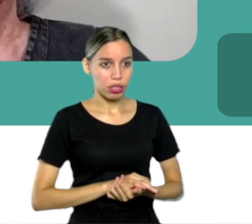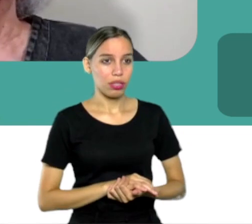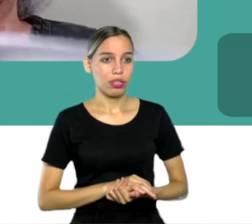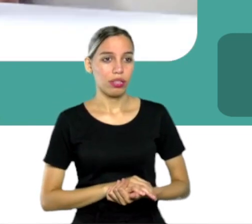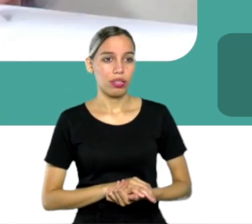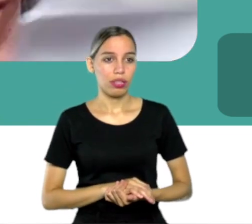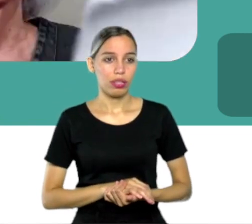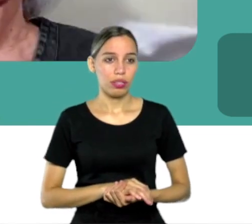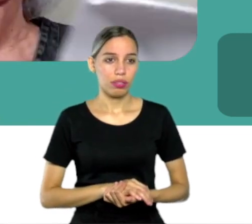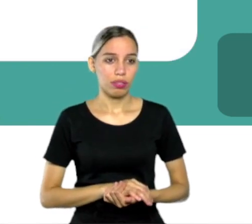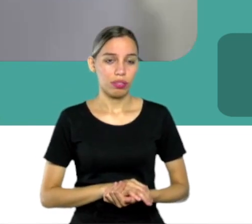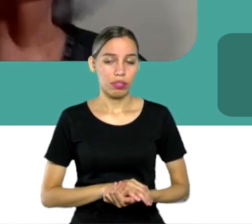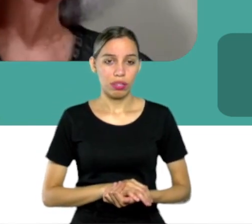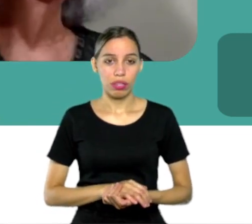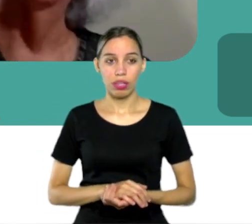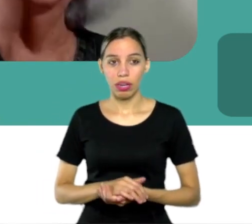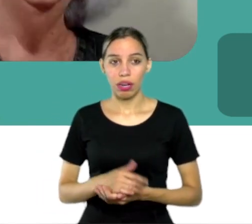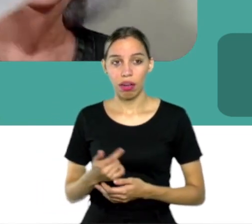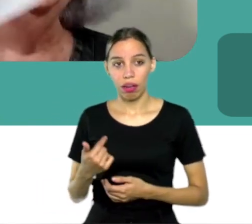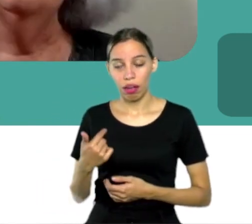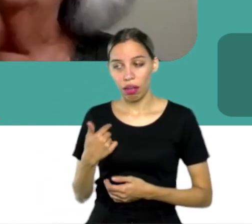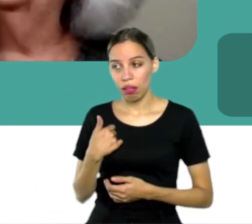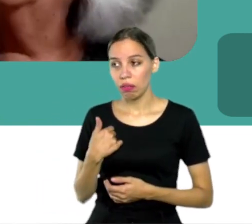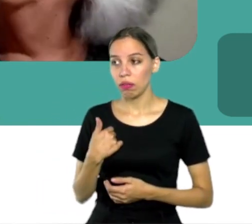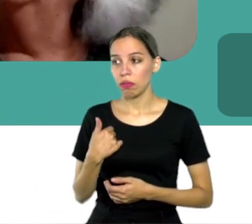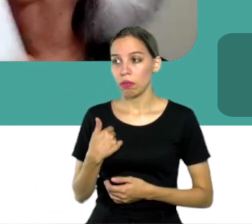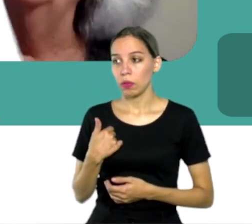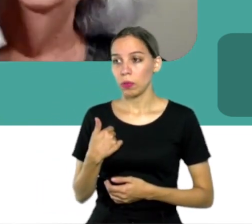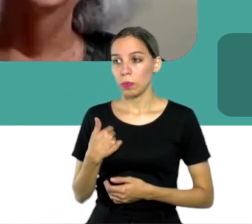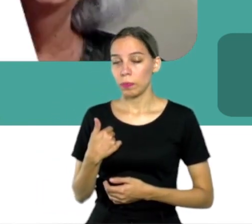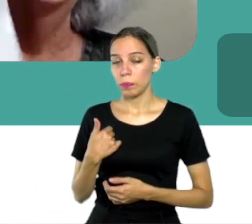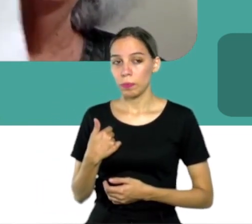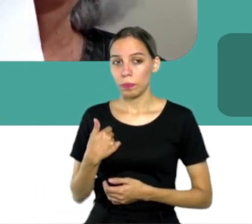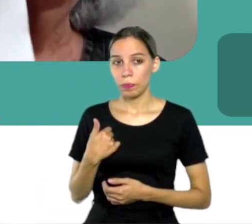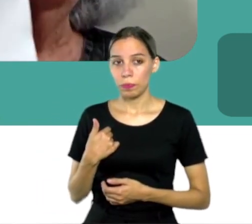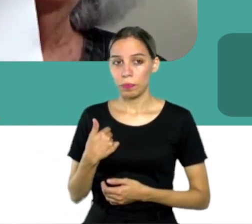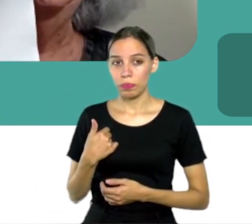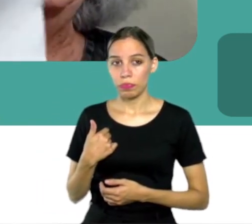estou nessa ordem, como eu te falei, porque eu